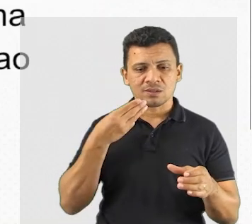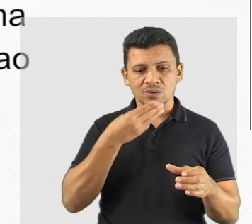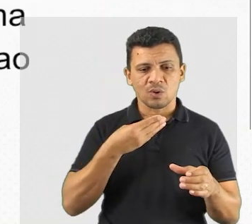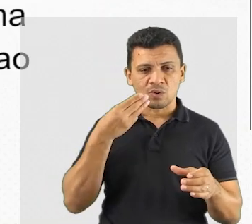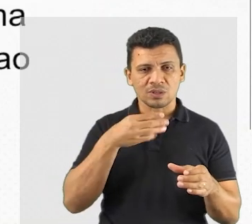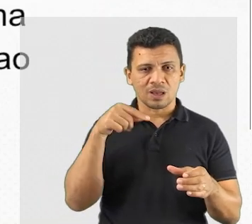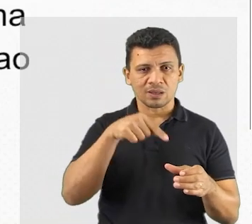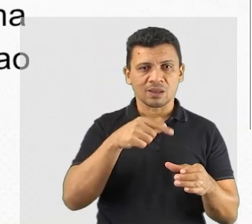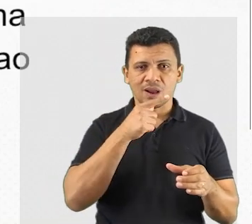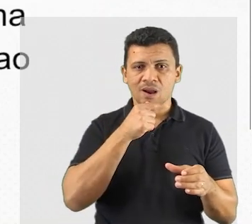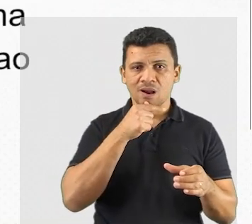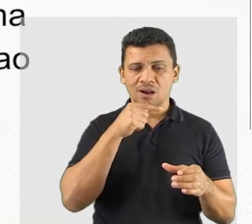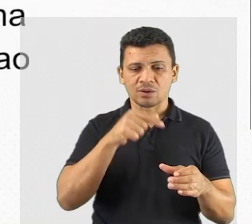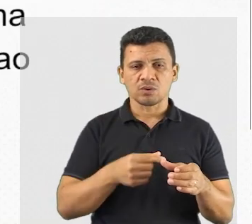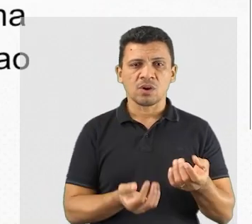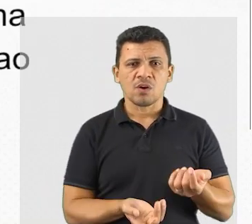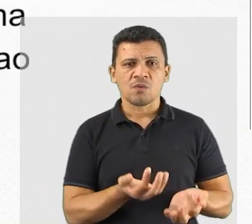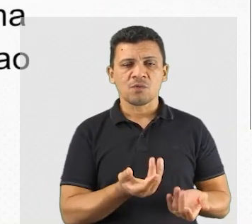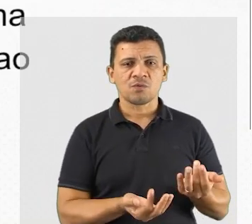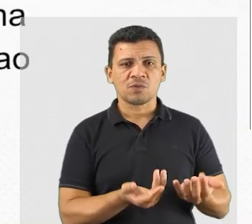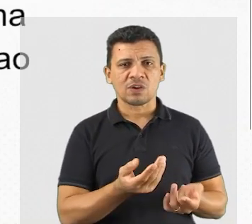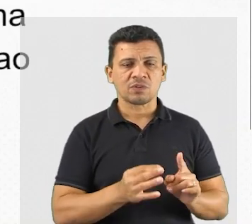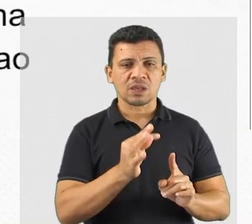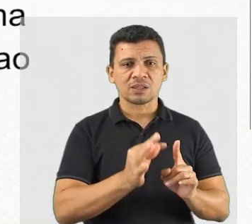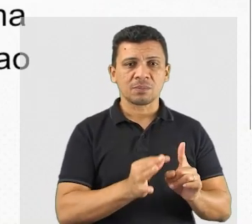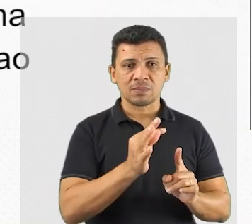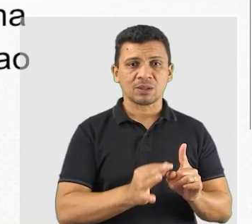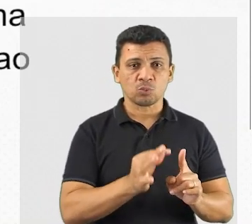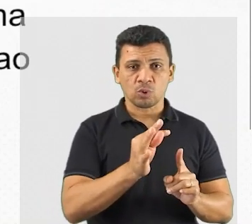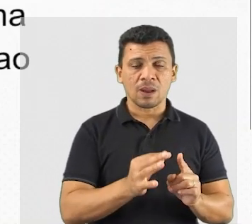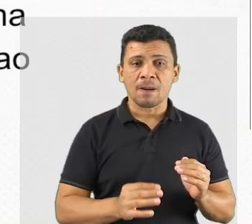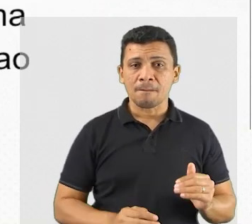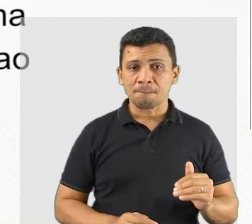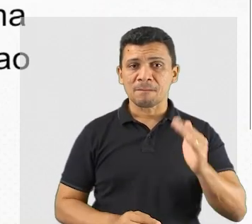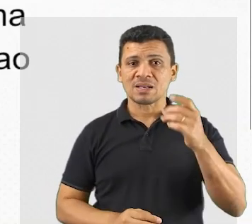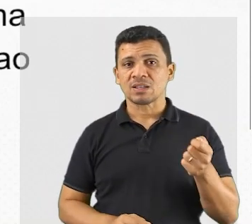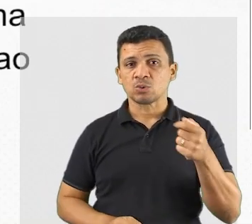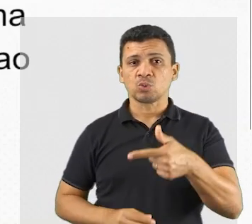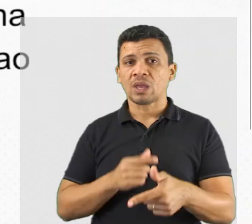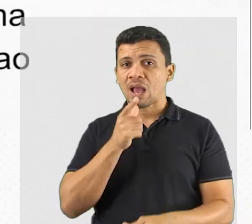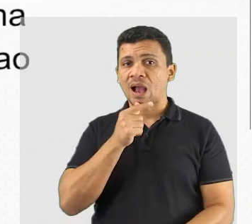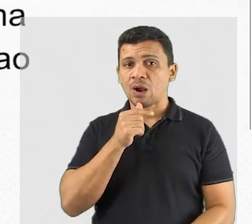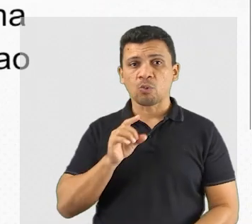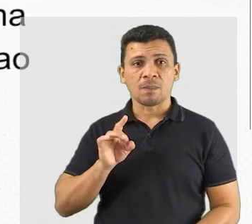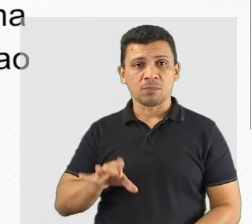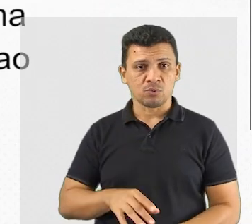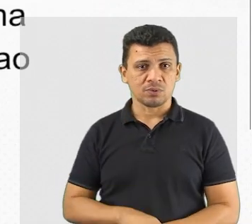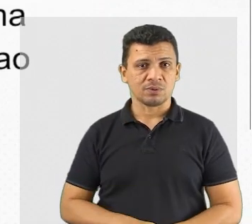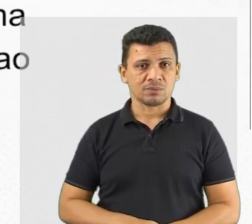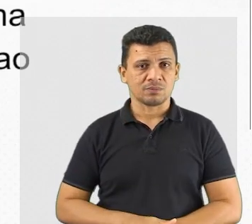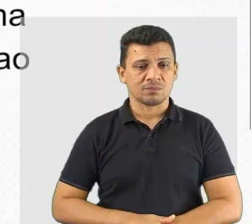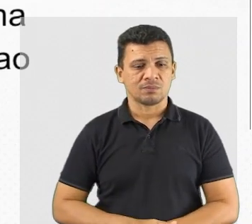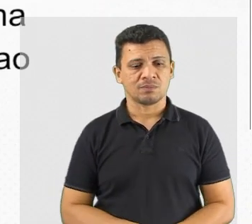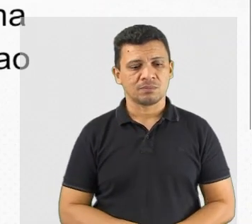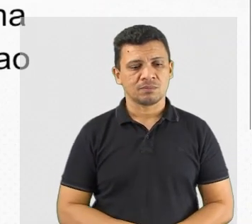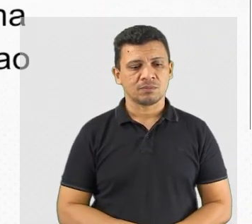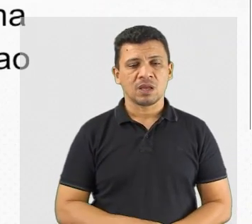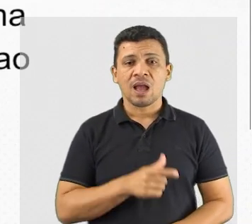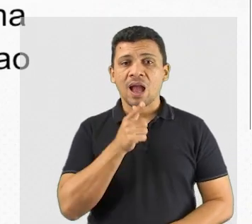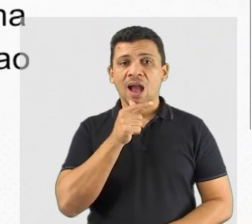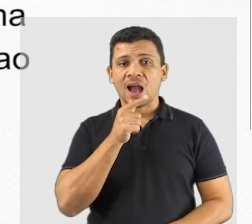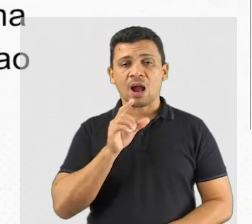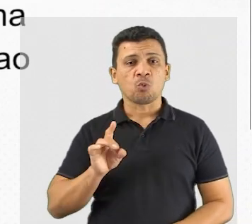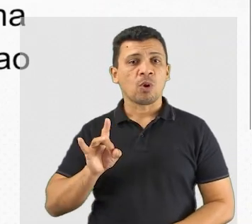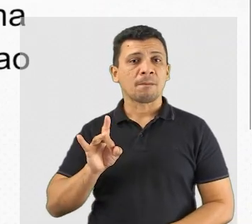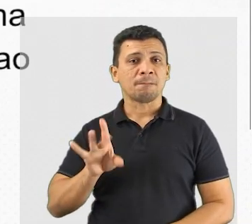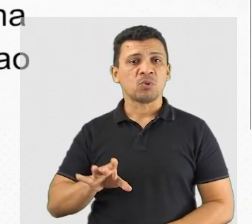tá? Ferve a uma temperatura mais alta do que a água pura, ambas ao nível do mar. Pessoal, água pura ao